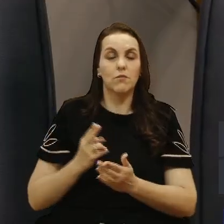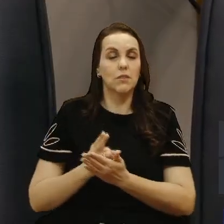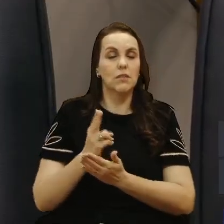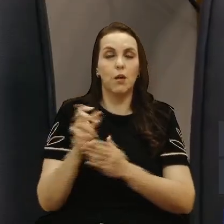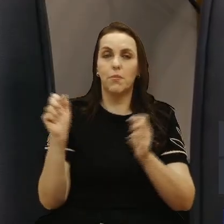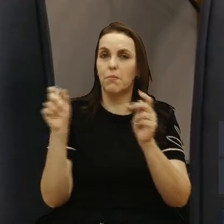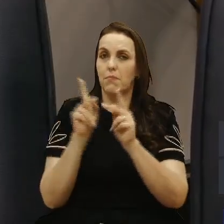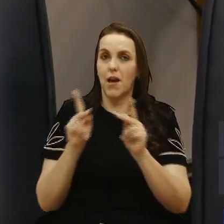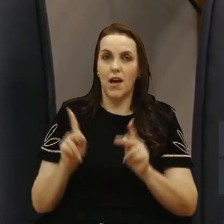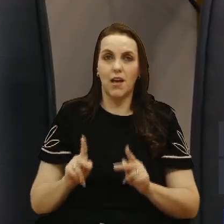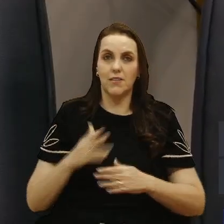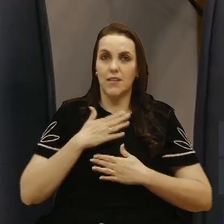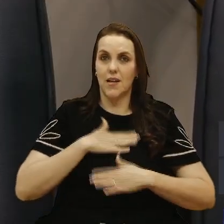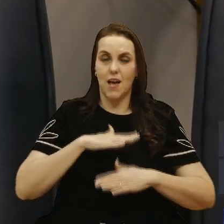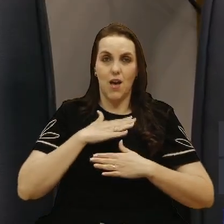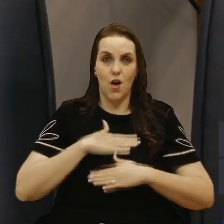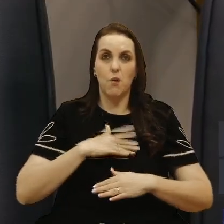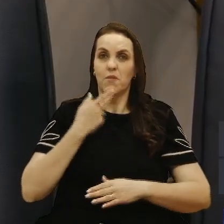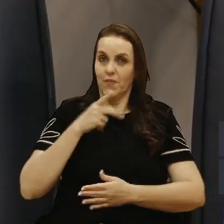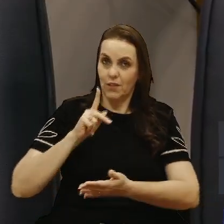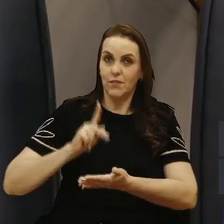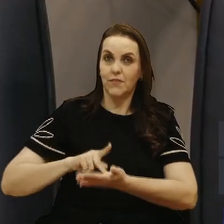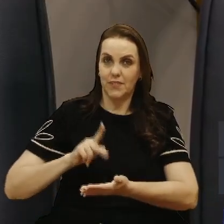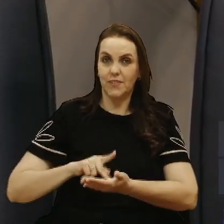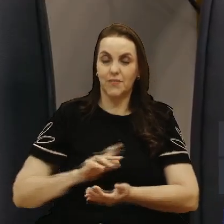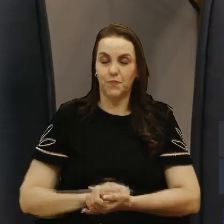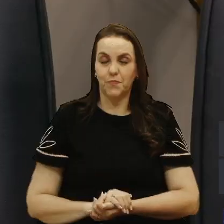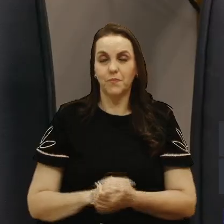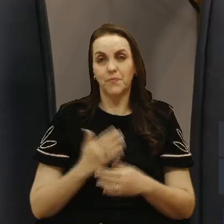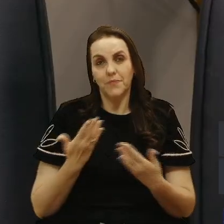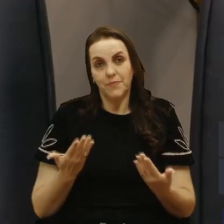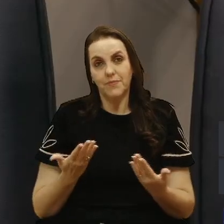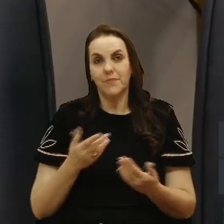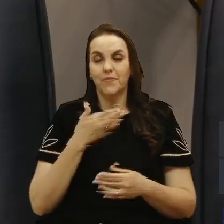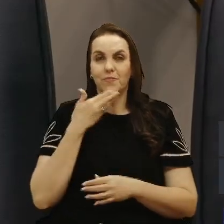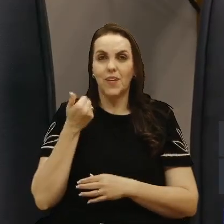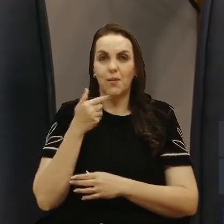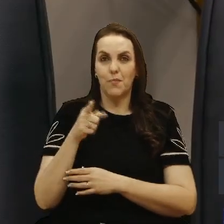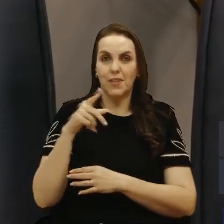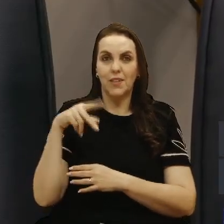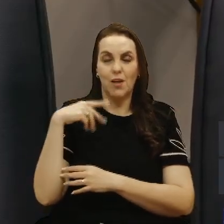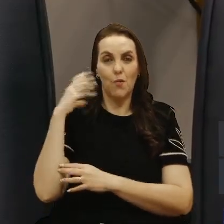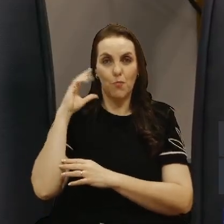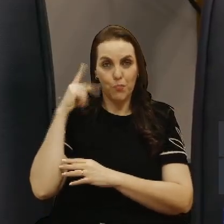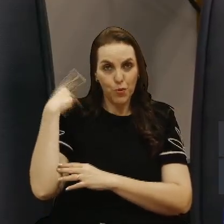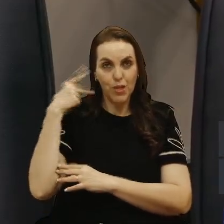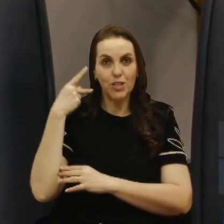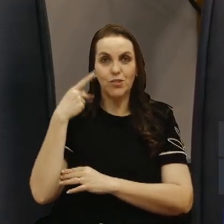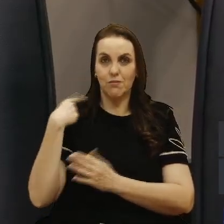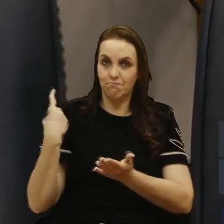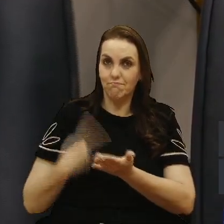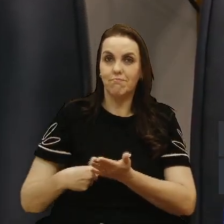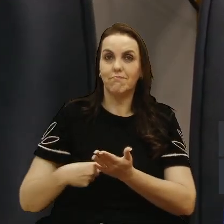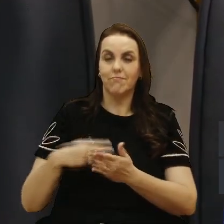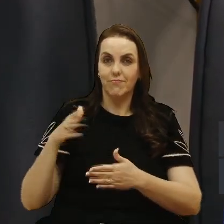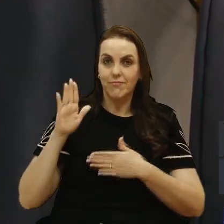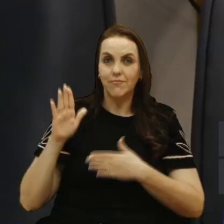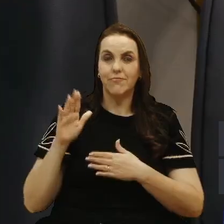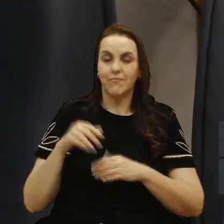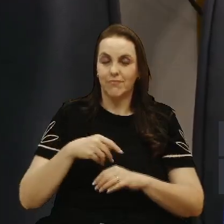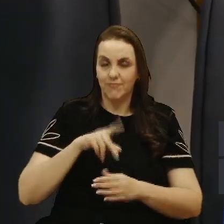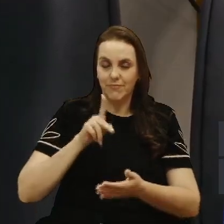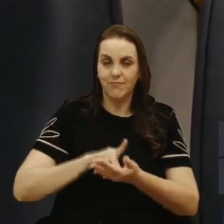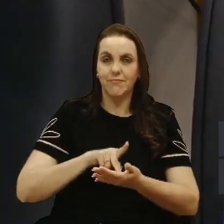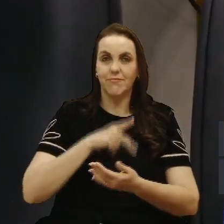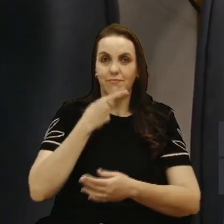paz, calma, tranquilidade e sendo franco, né? Então é isso que vale na política, é cumprir acordo, é ser franco, ser honesto. Isso a gente acaba indo longe,